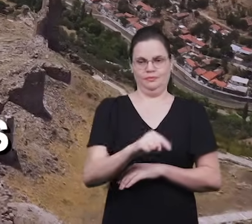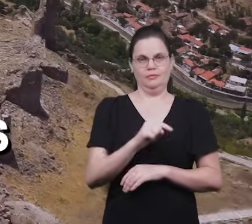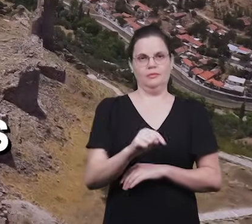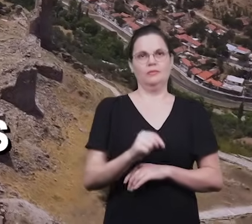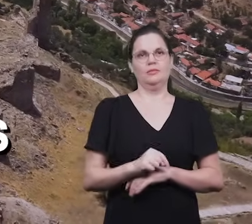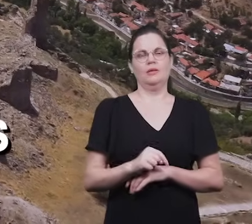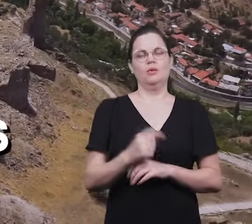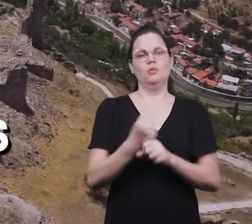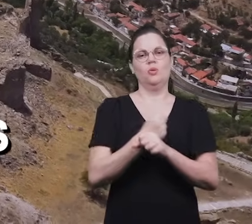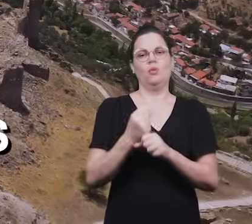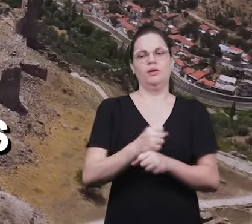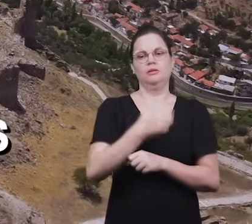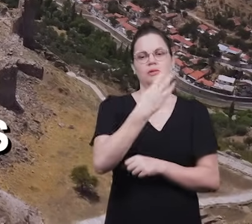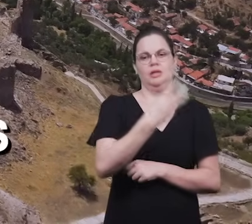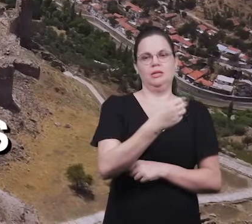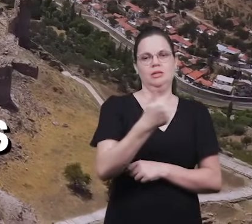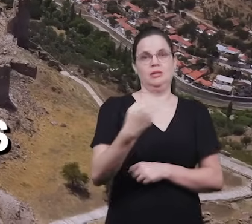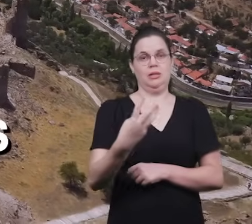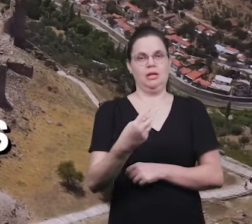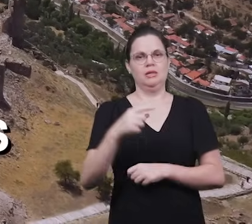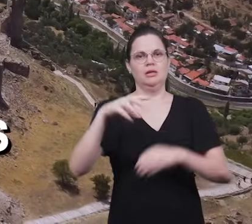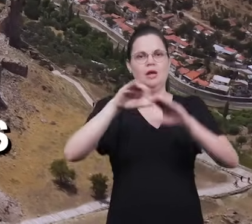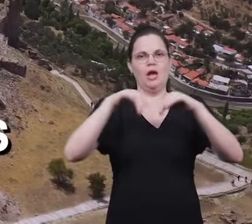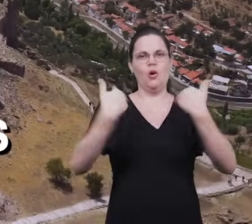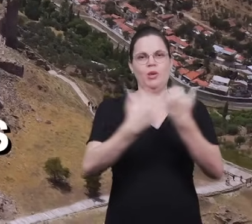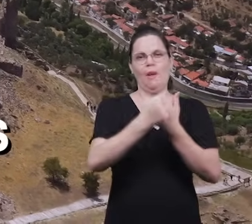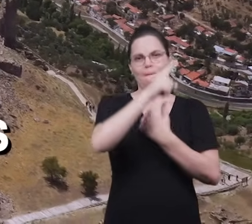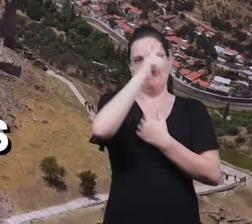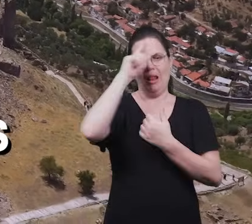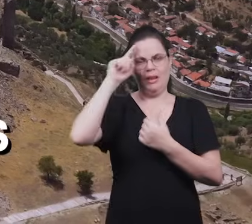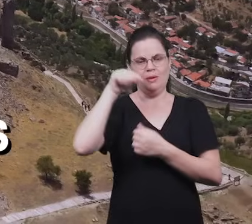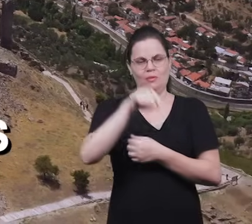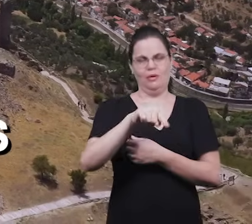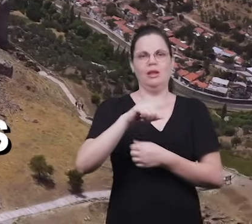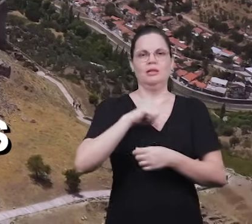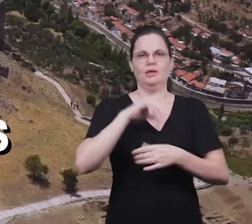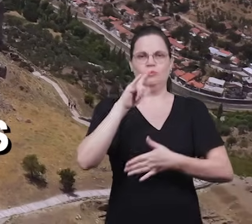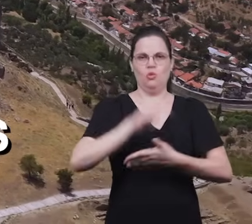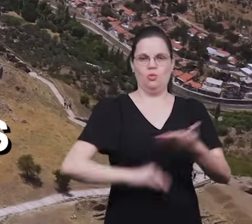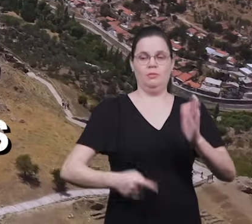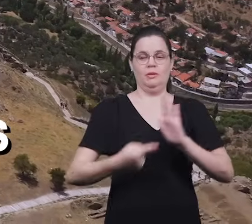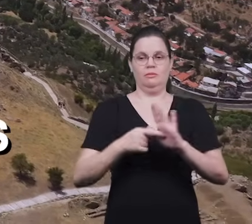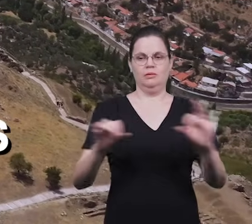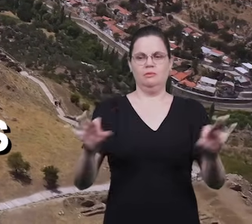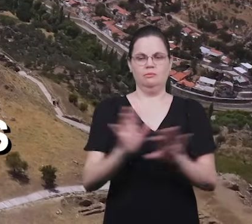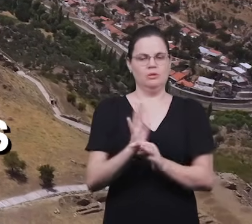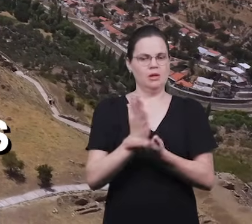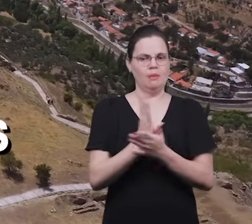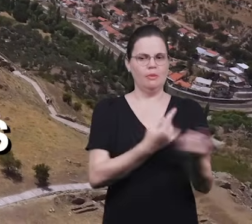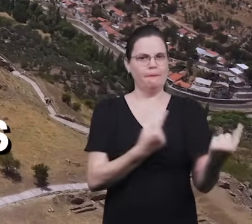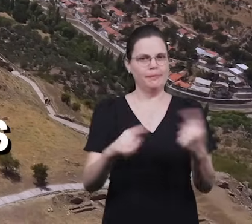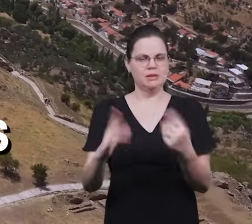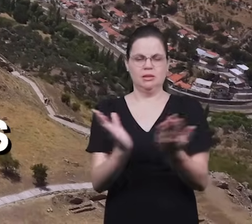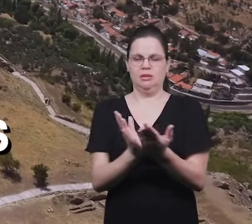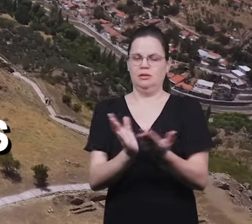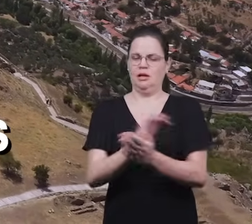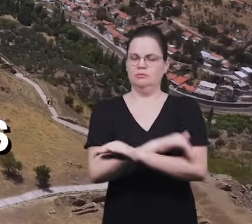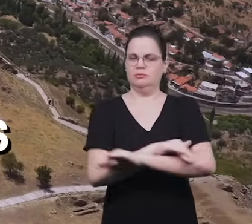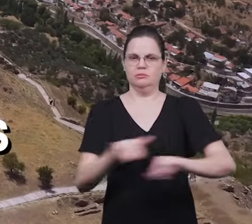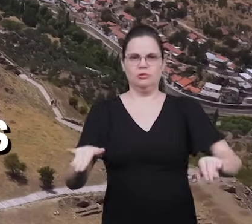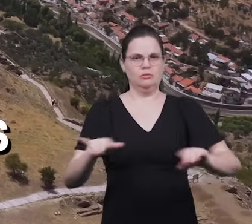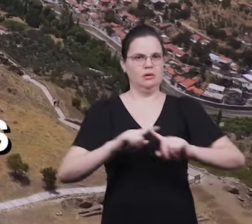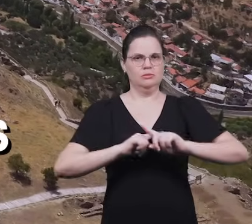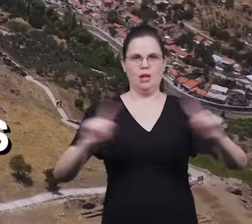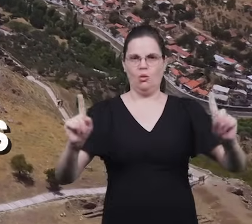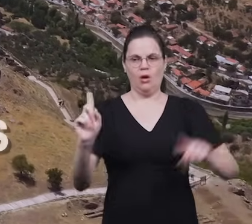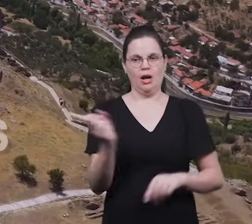Em 313, no Edito de Milão, ele acaba com as perseguições, né,